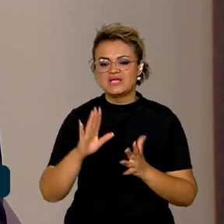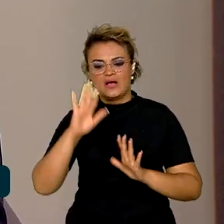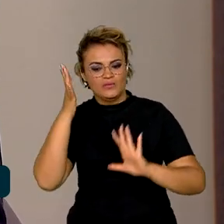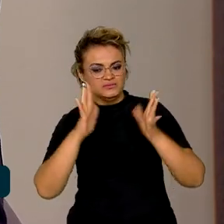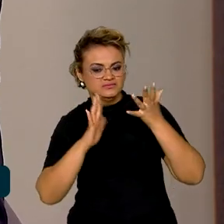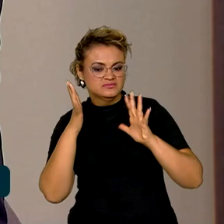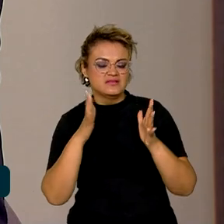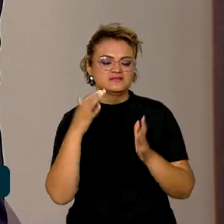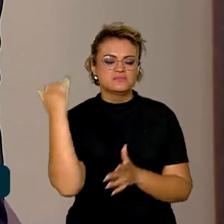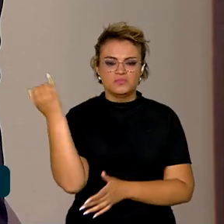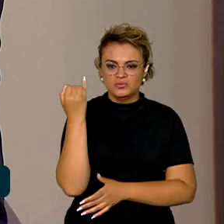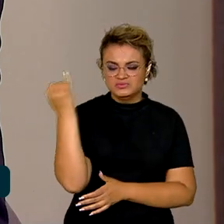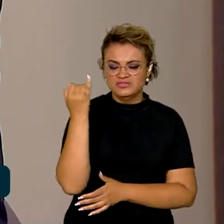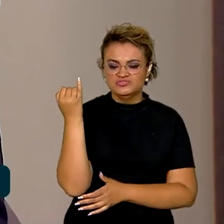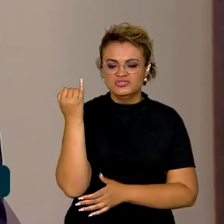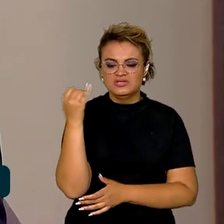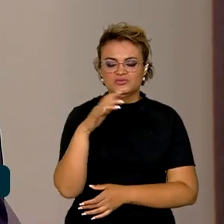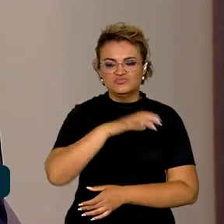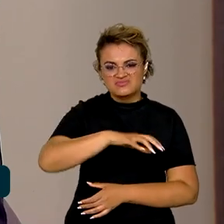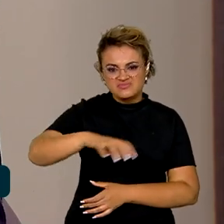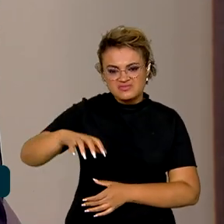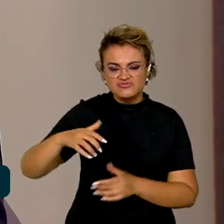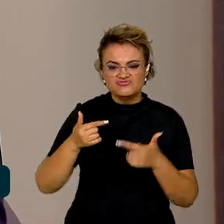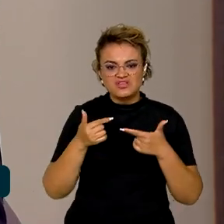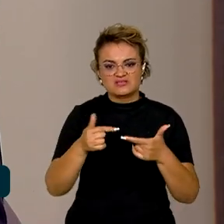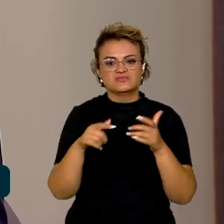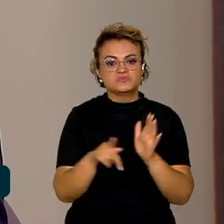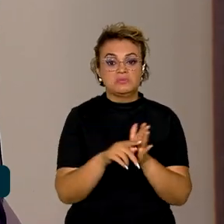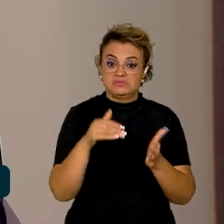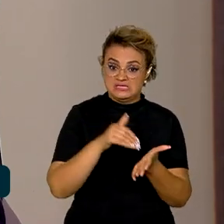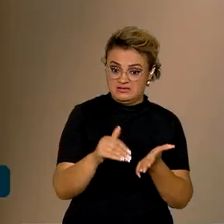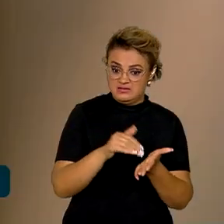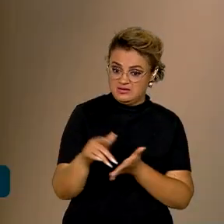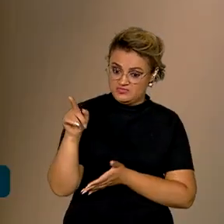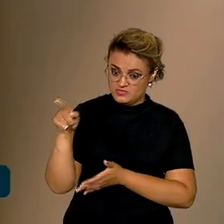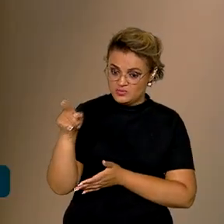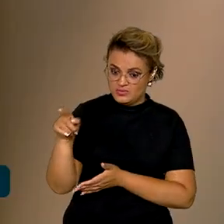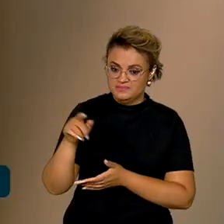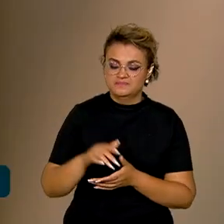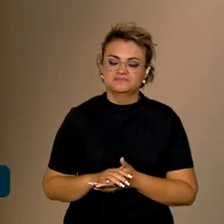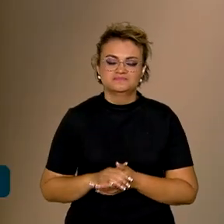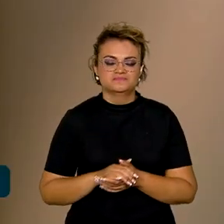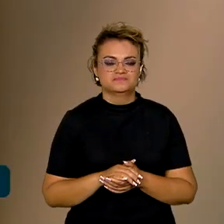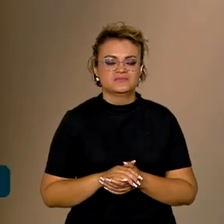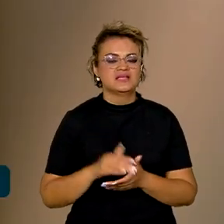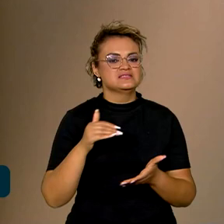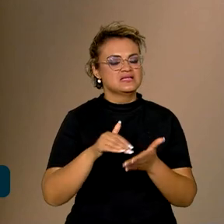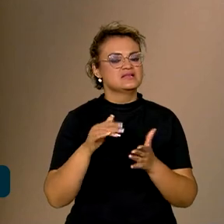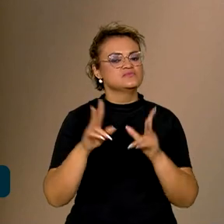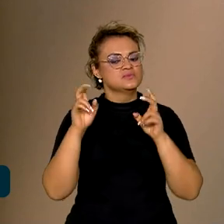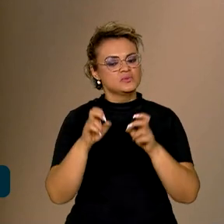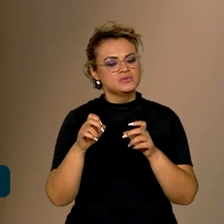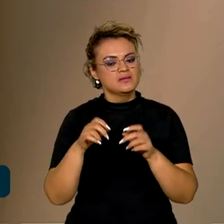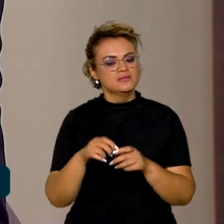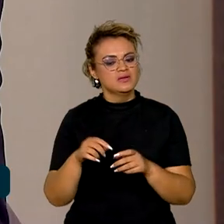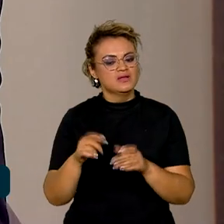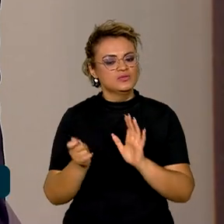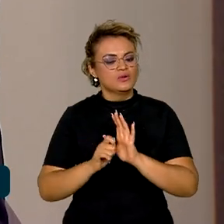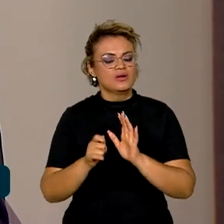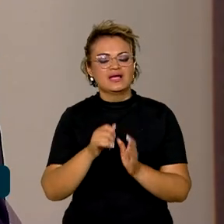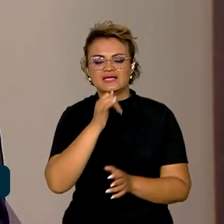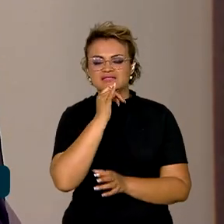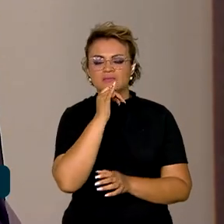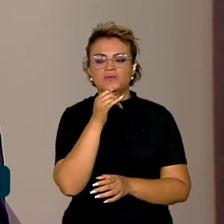aspectos importantes dos eixos de ação da Secretaria Nacional de Políticas sobre drogas, né? Por exemplo,